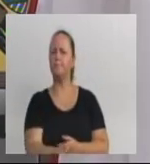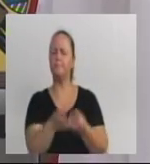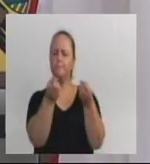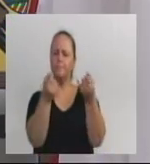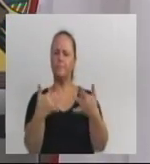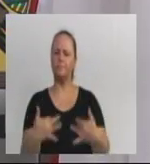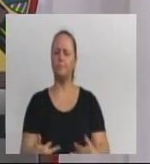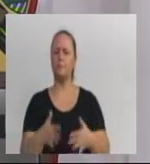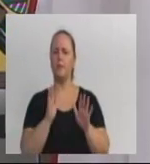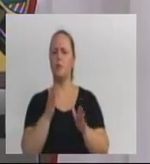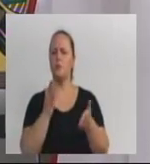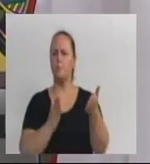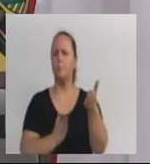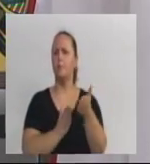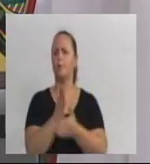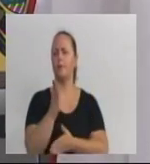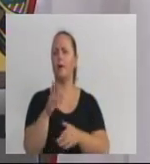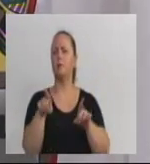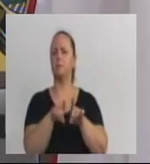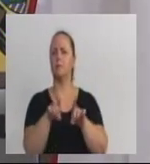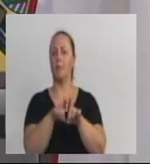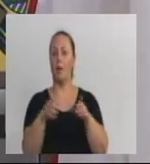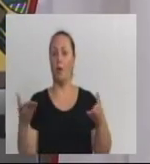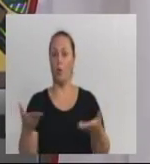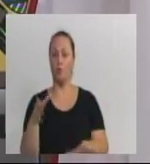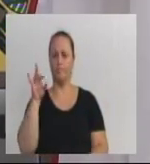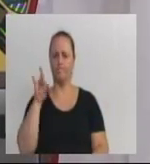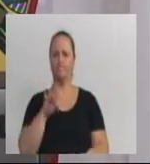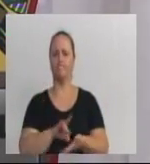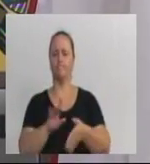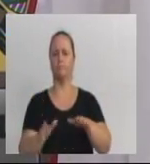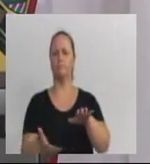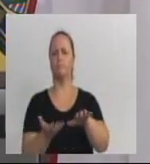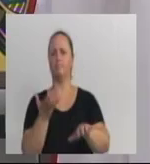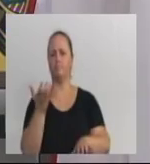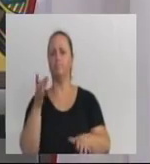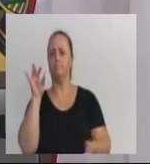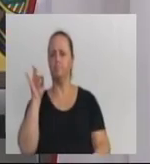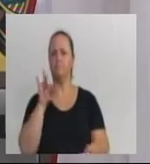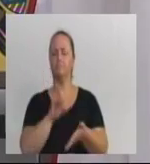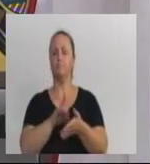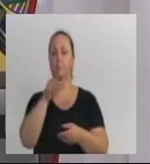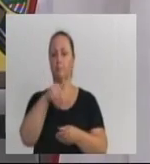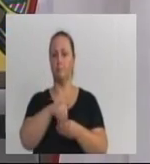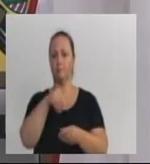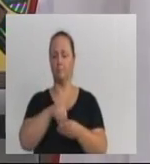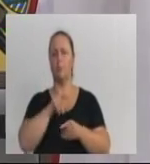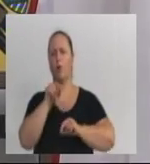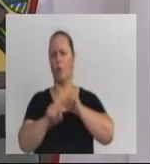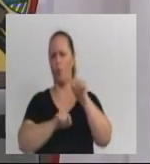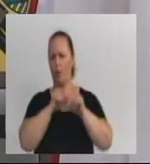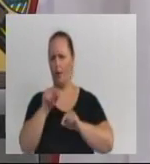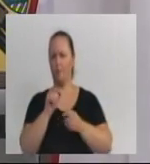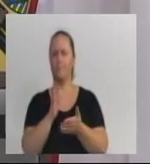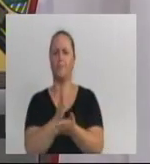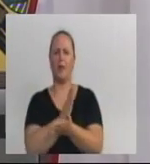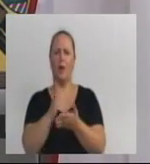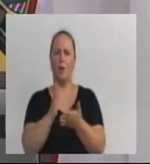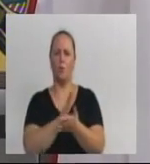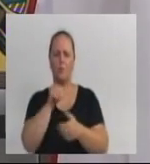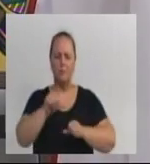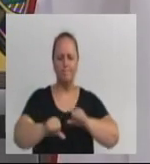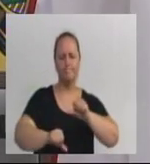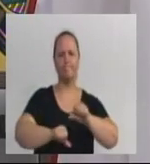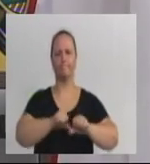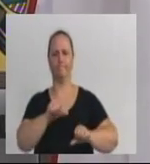aprovado e foi hoje definido pelo Congresso Nacional, de uma janela de mudanças de 30 dias